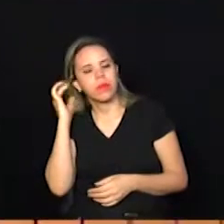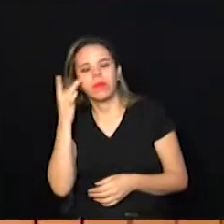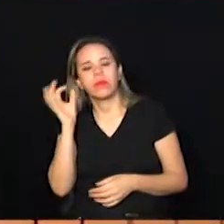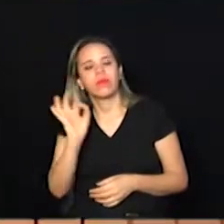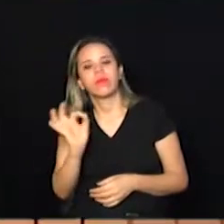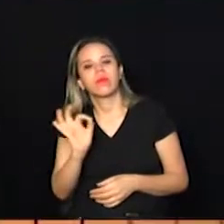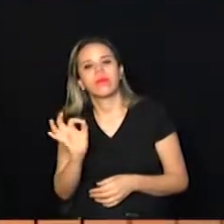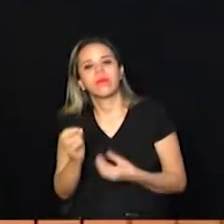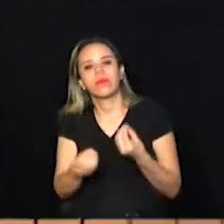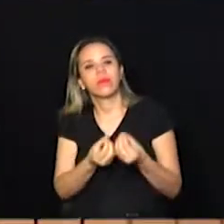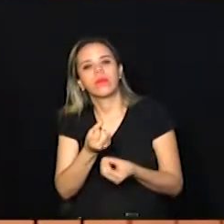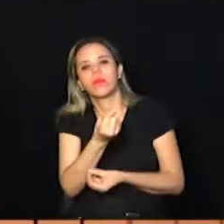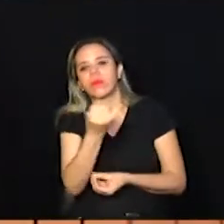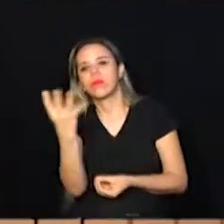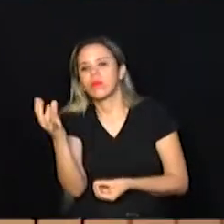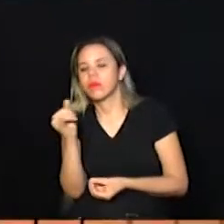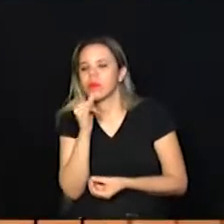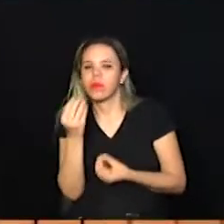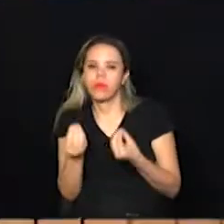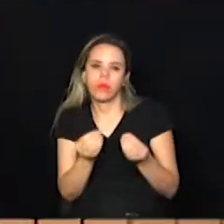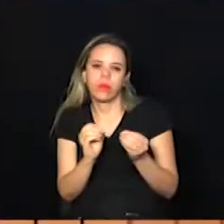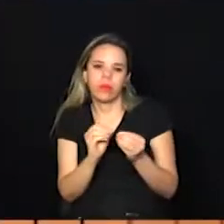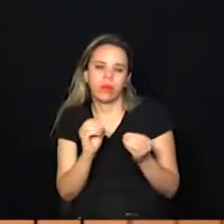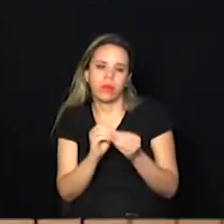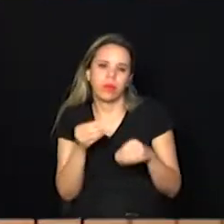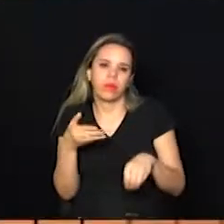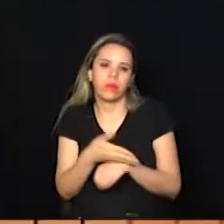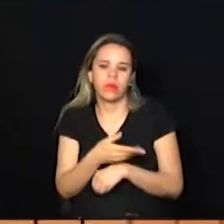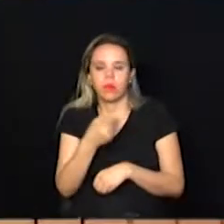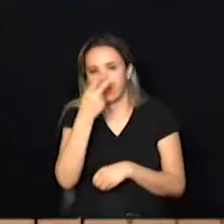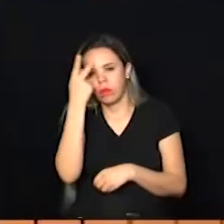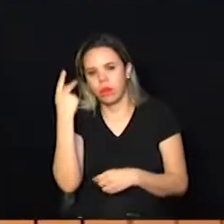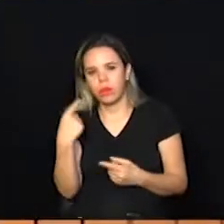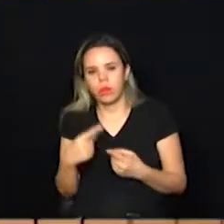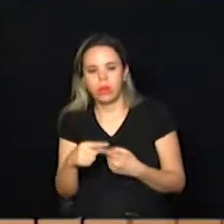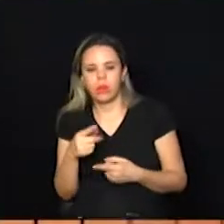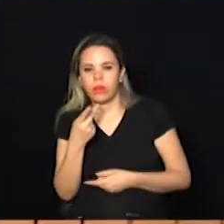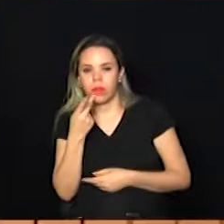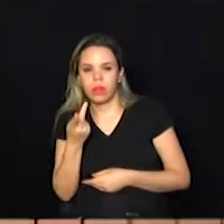está, quantitativamente, como é que tem sido o acesso, porque você falou